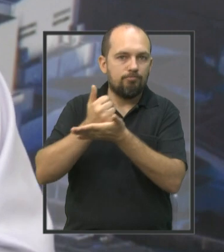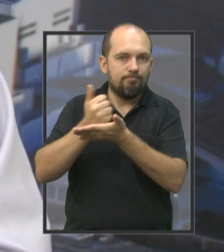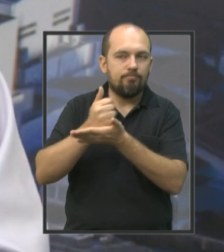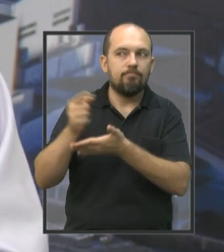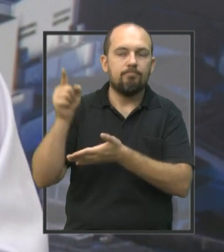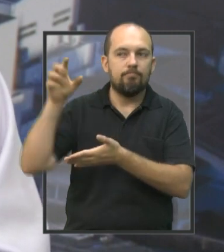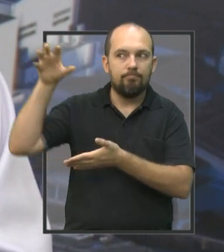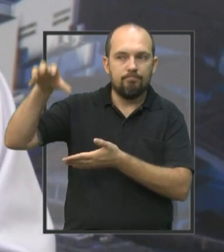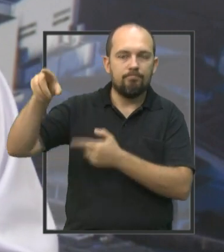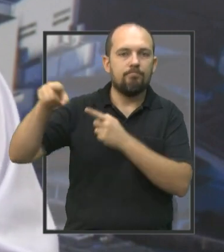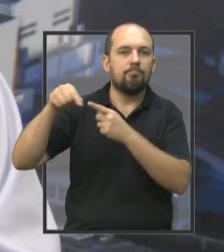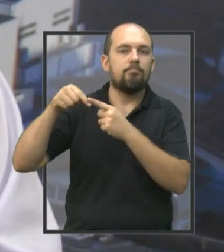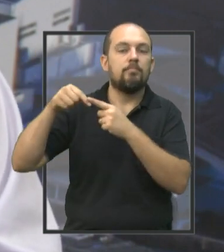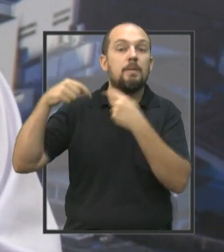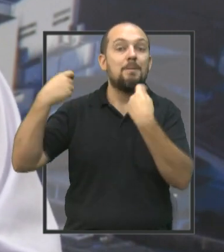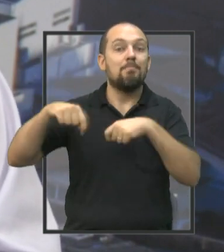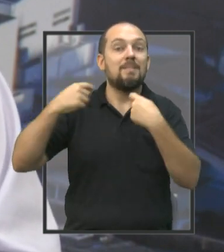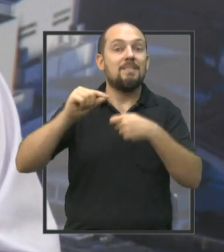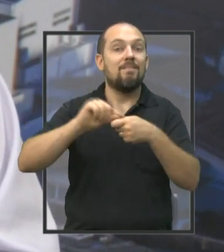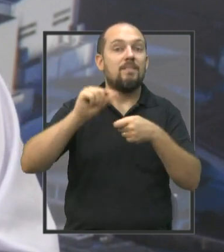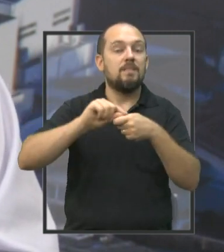precisava fazer